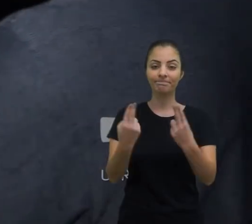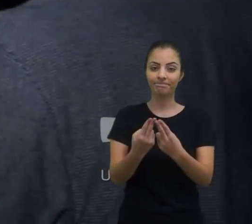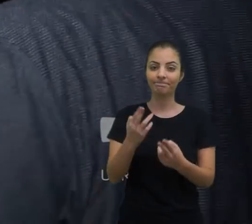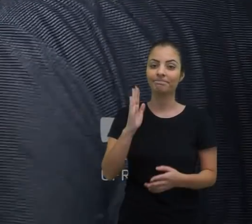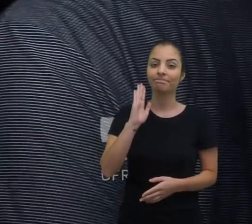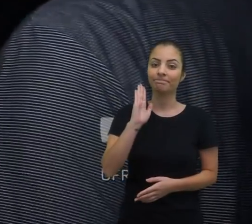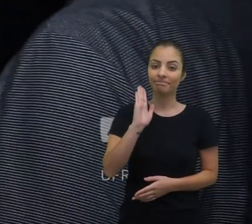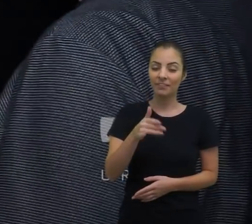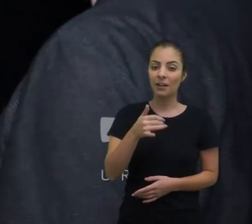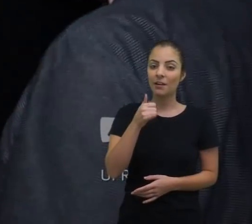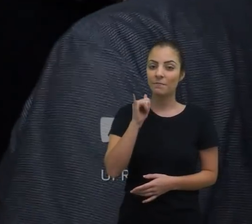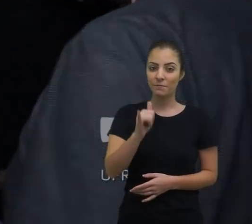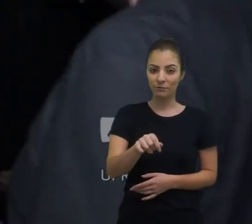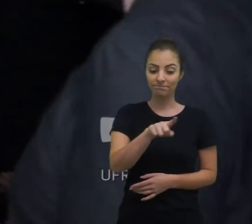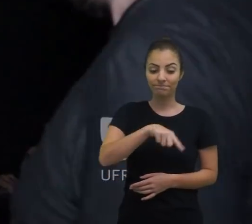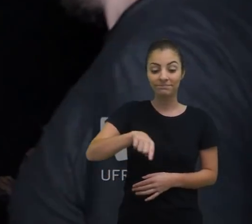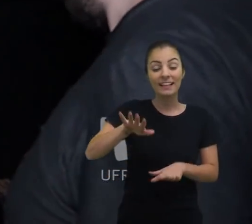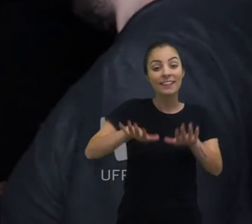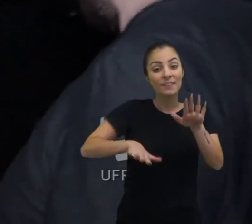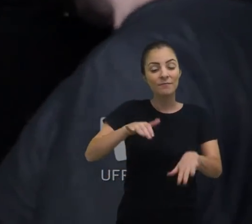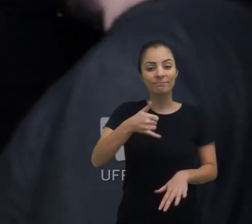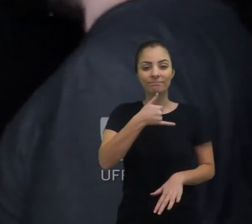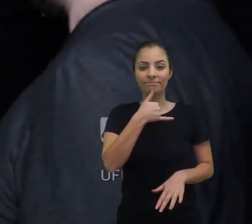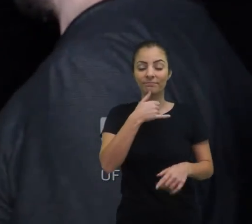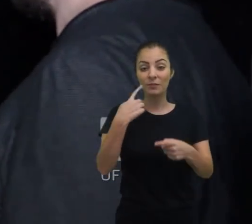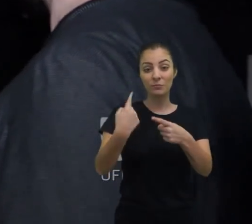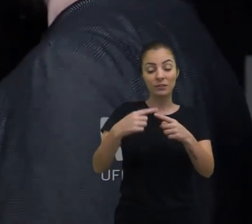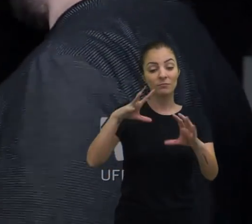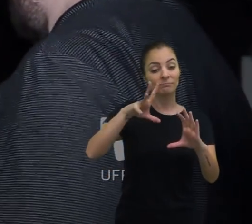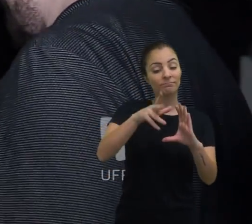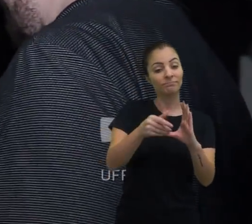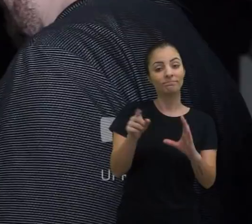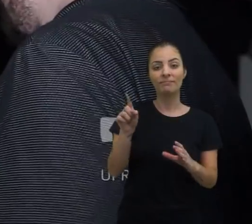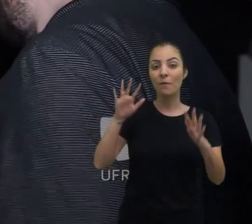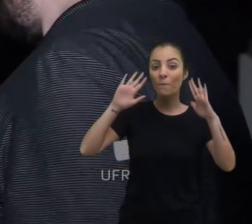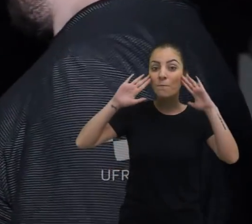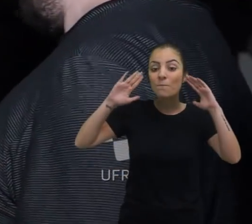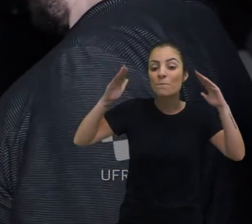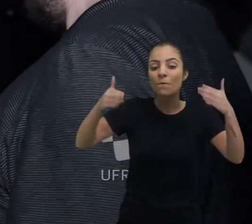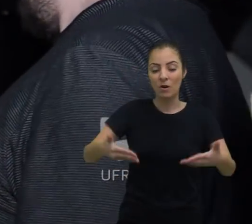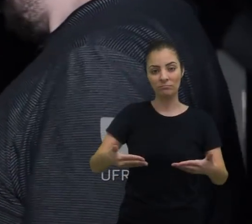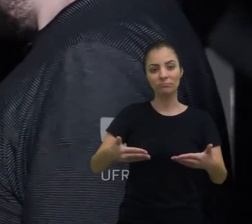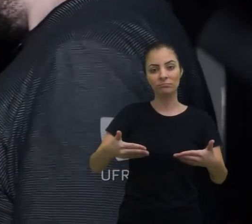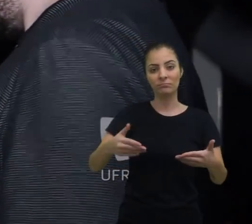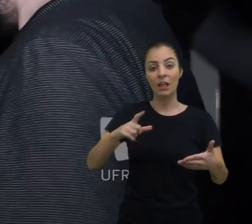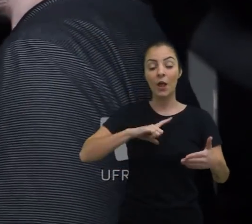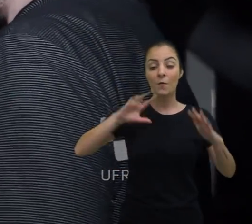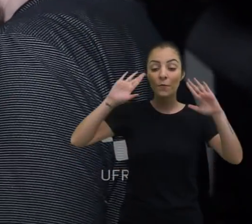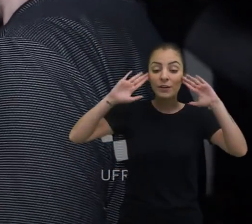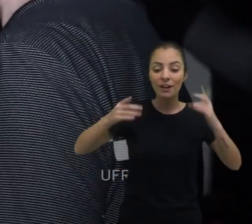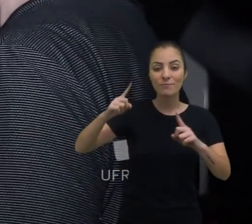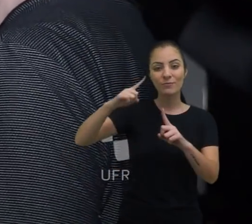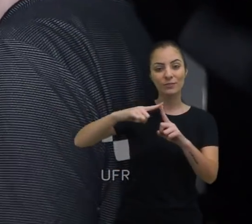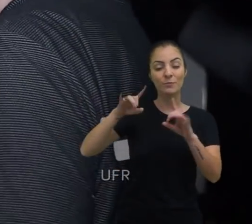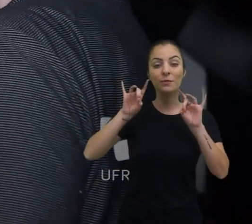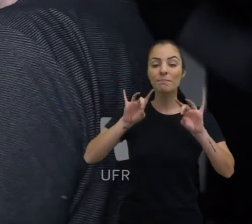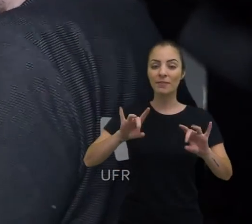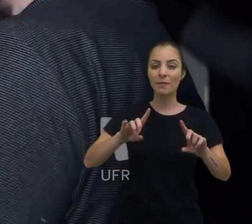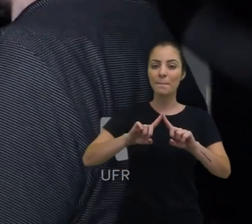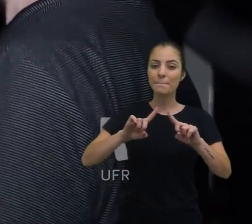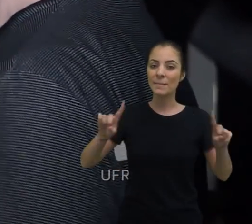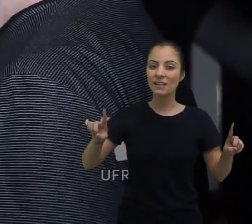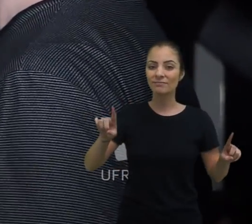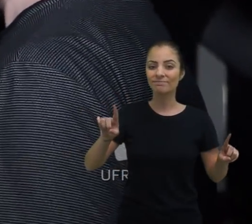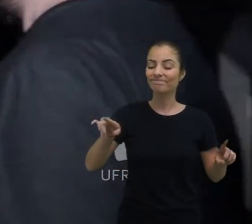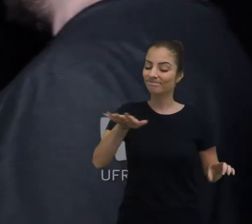Já aviso então que talvez eu vá decepcionar alguns, porque o buraco negro não é tanto foco assim. Vou focar num tipo especial de buraco negro, mas